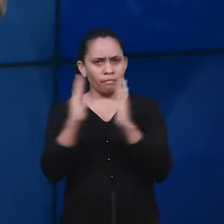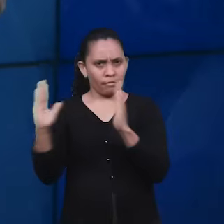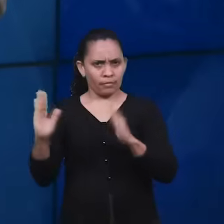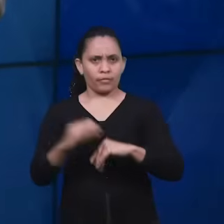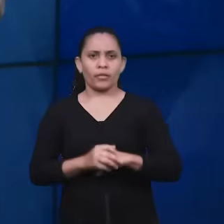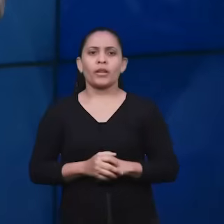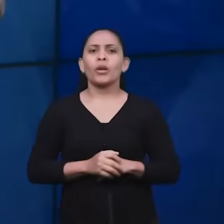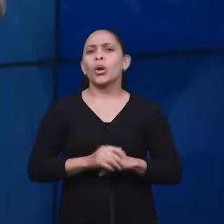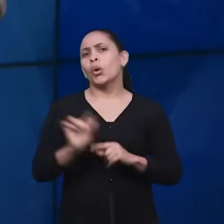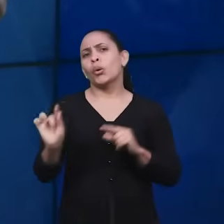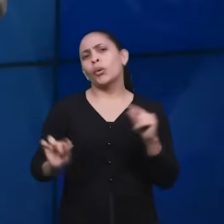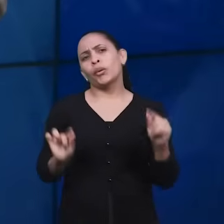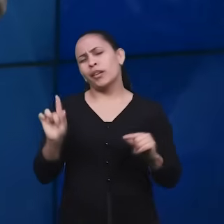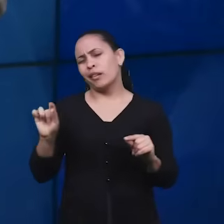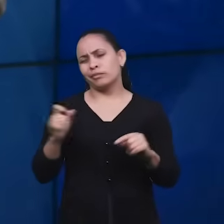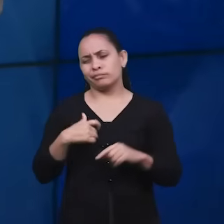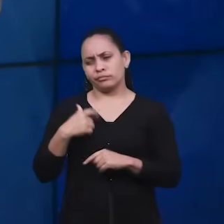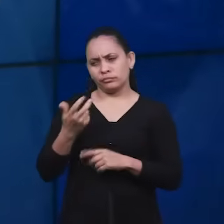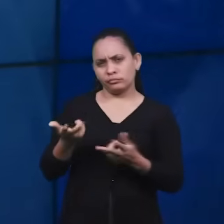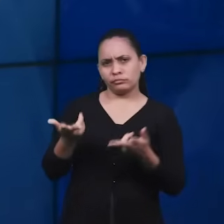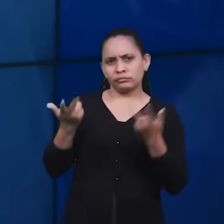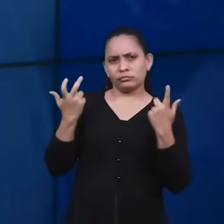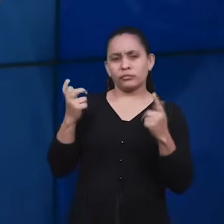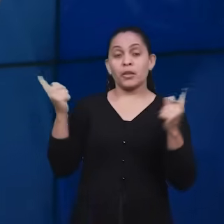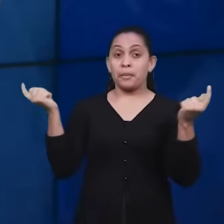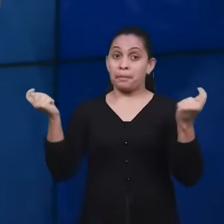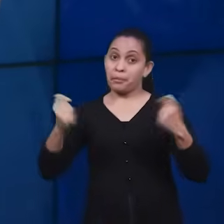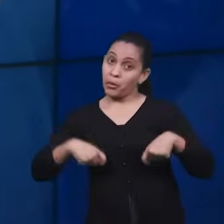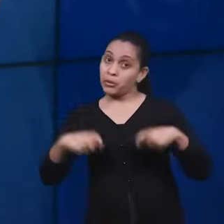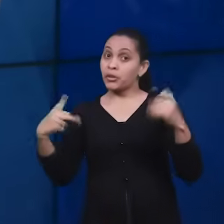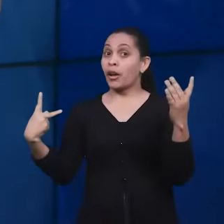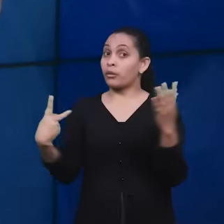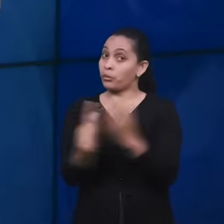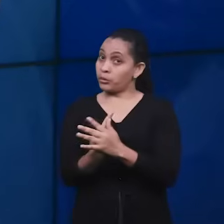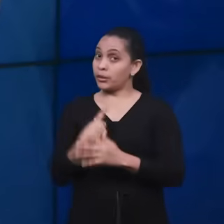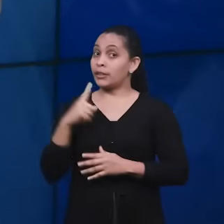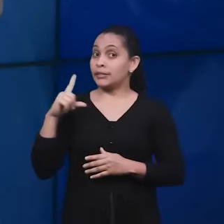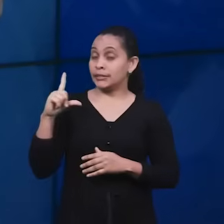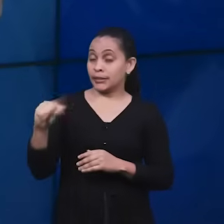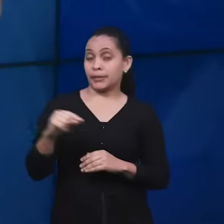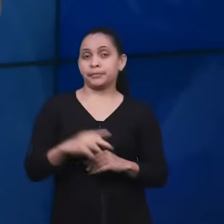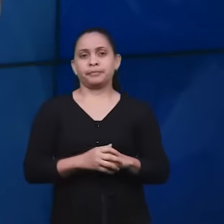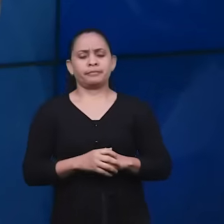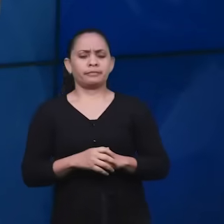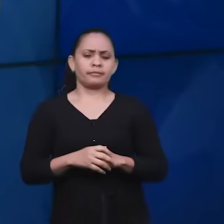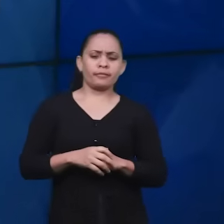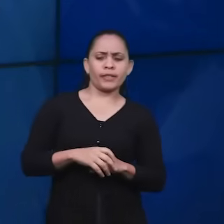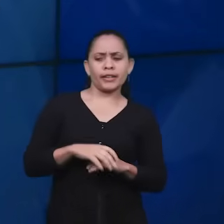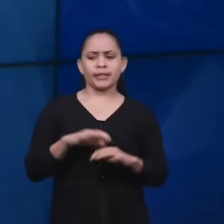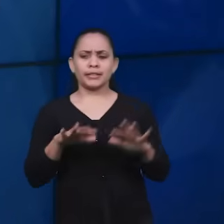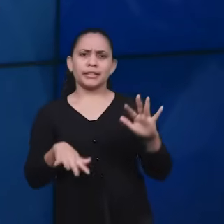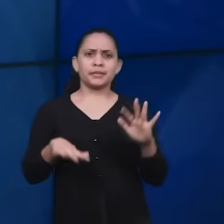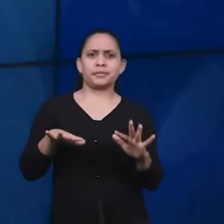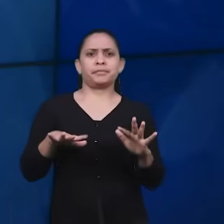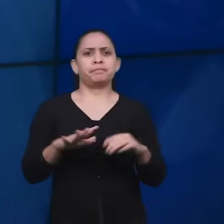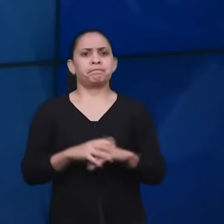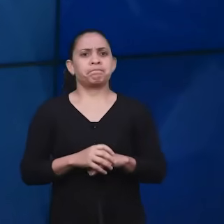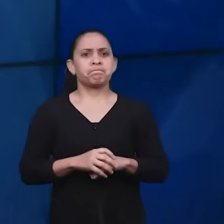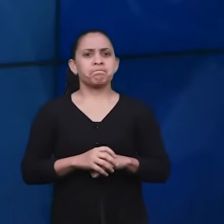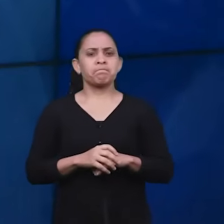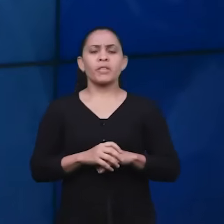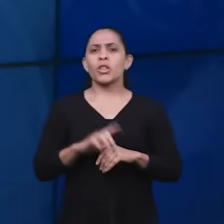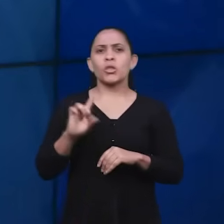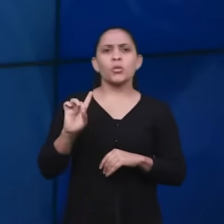era, essa expressão chama atenção e pode até causar um pouco de estranheza, porque não